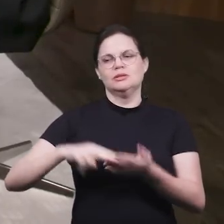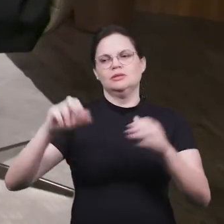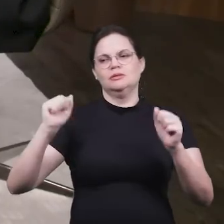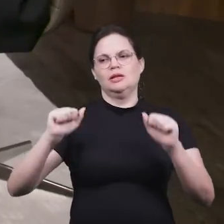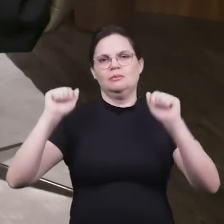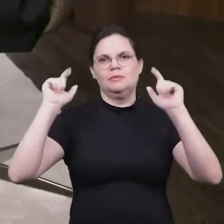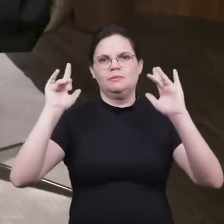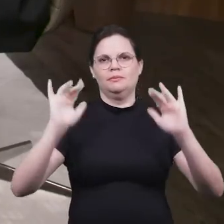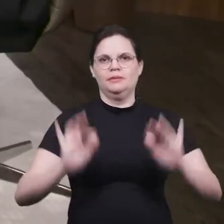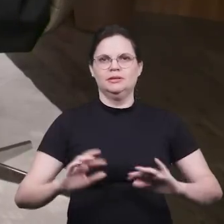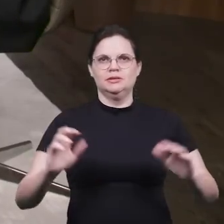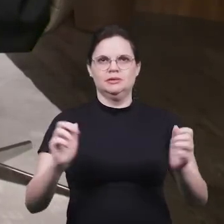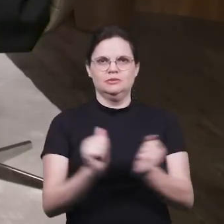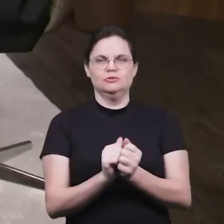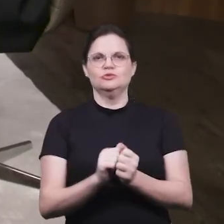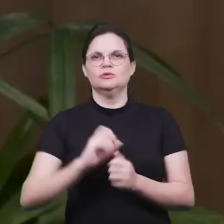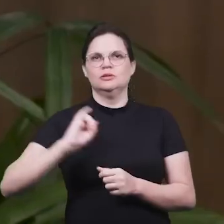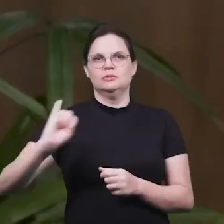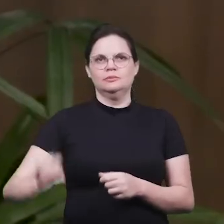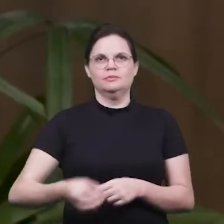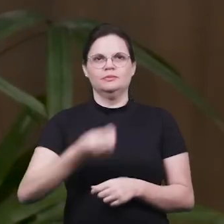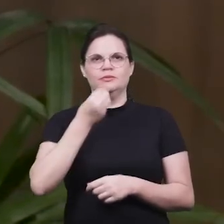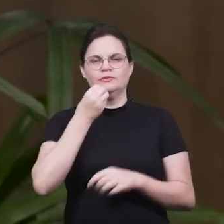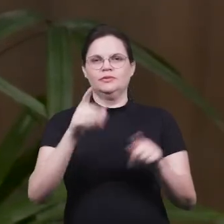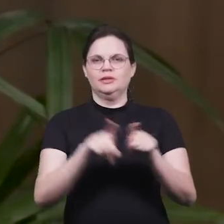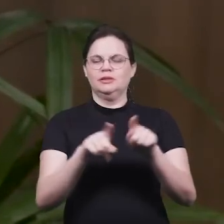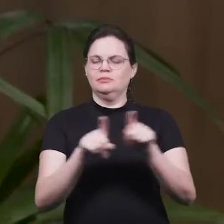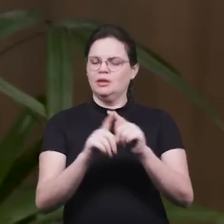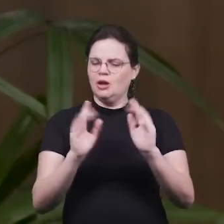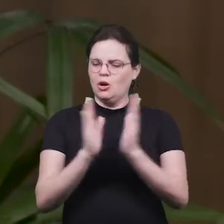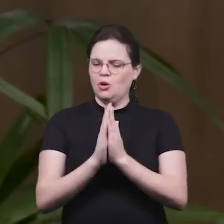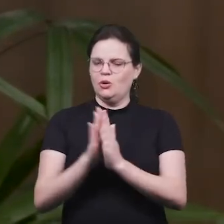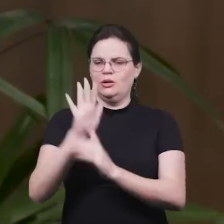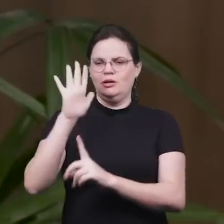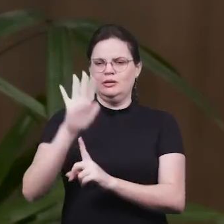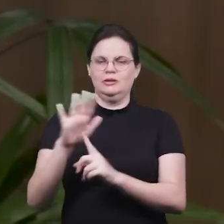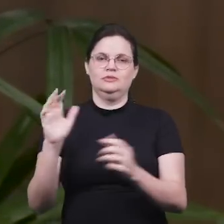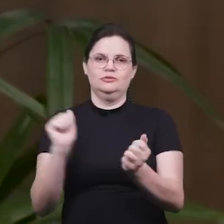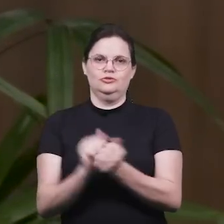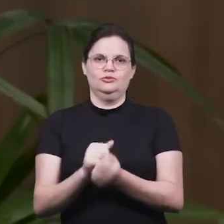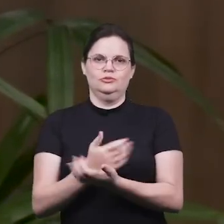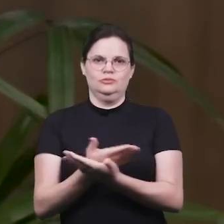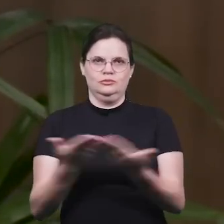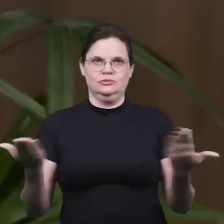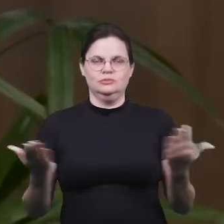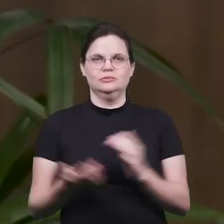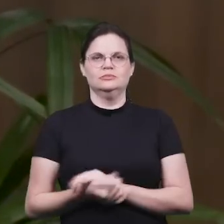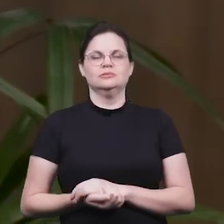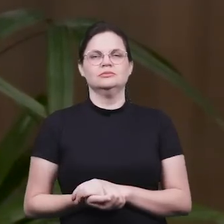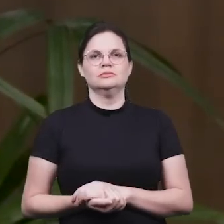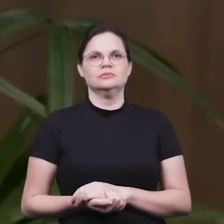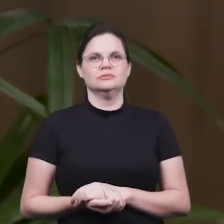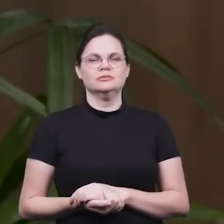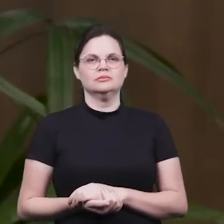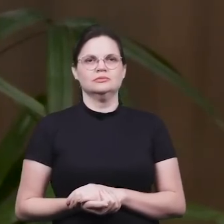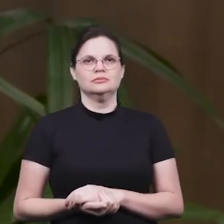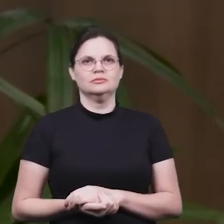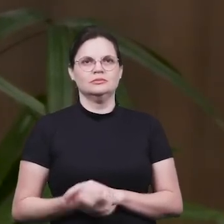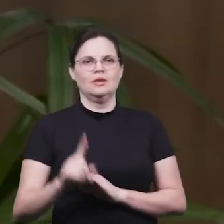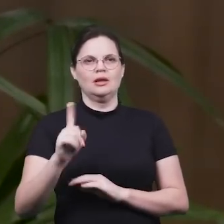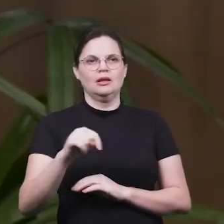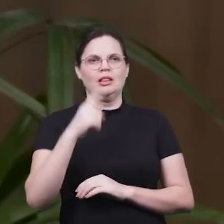estar junto. A gente aproveita, sempre ora por eles. Sim. E interessante, várias